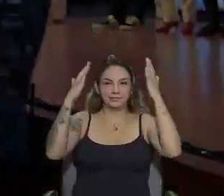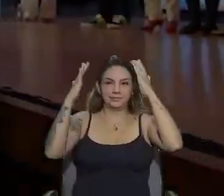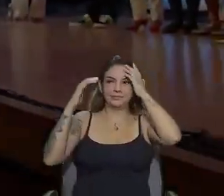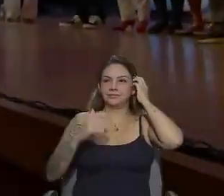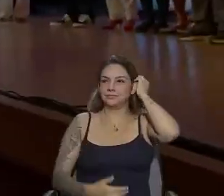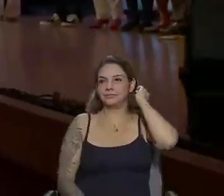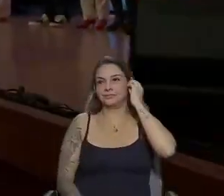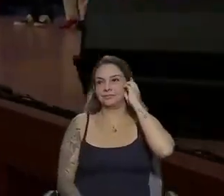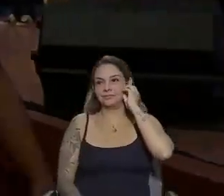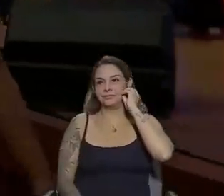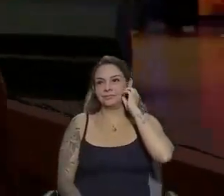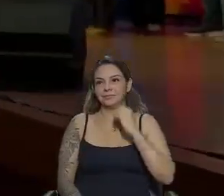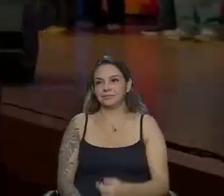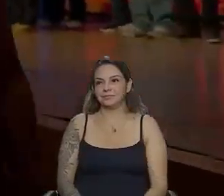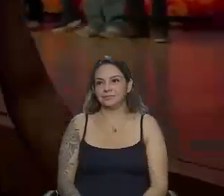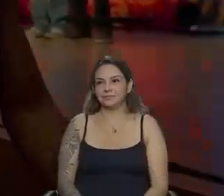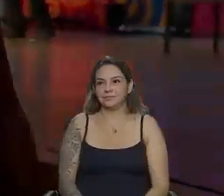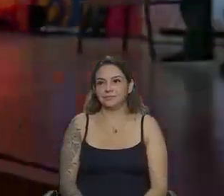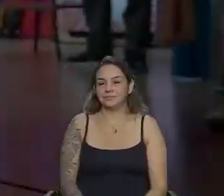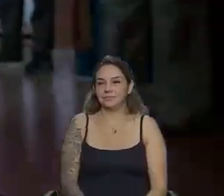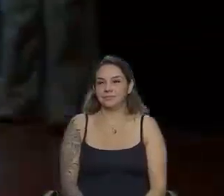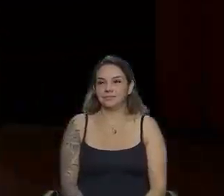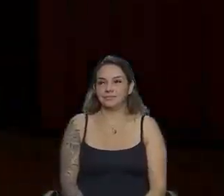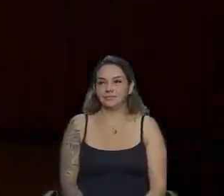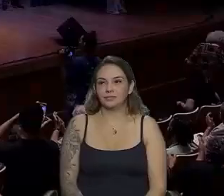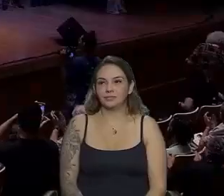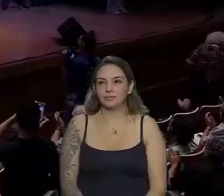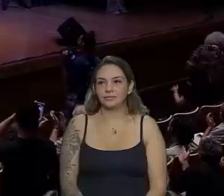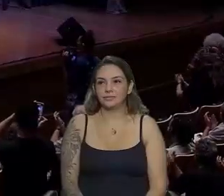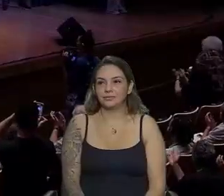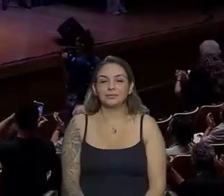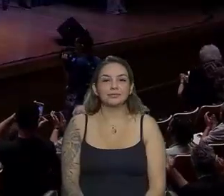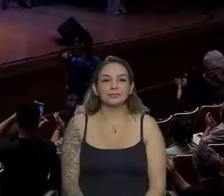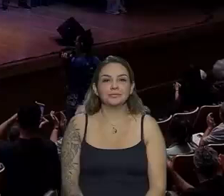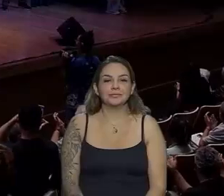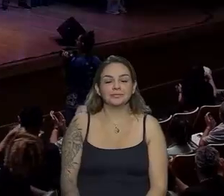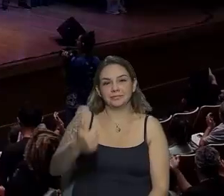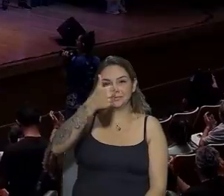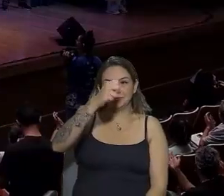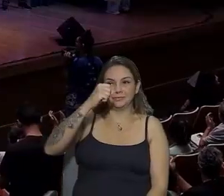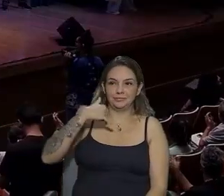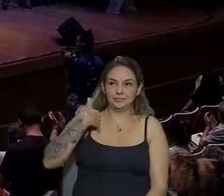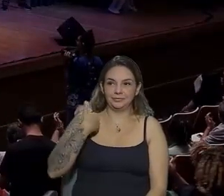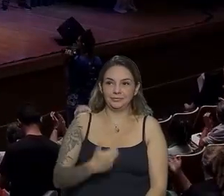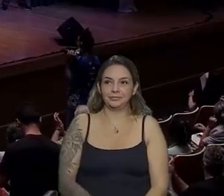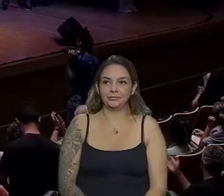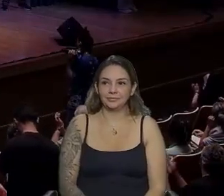Vamos receber o Cássio William Freire Júnior, grande vencedor na categoria de 18